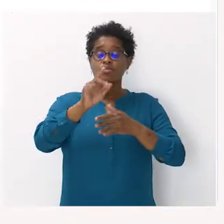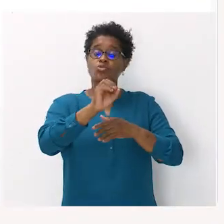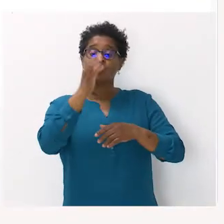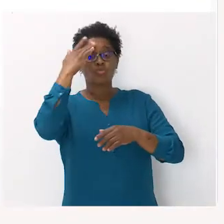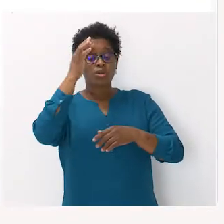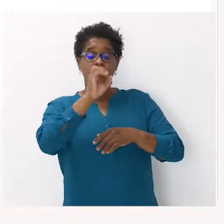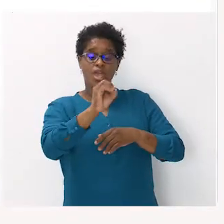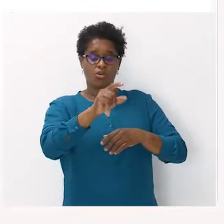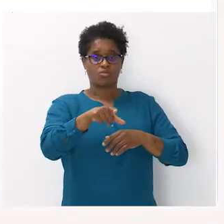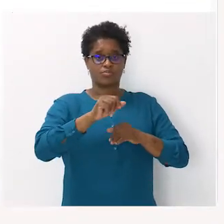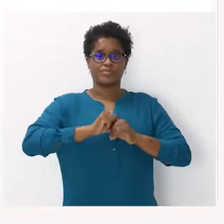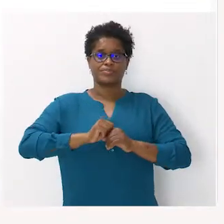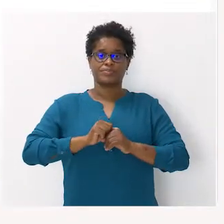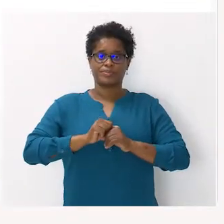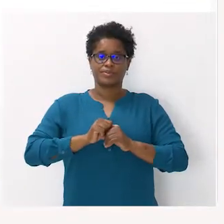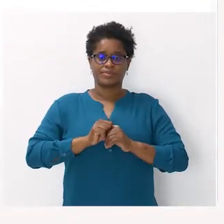número 0.